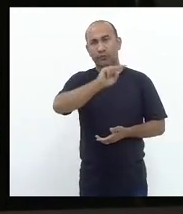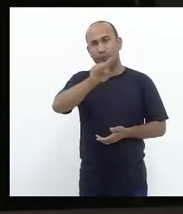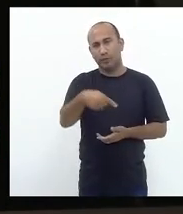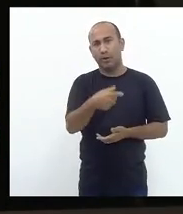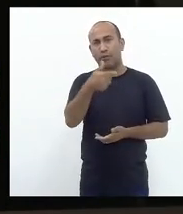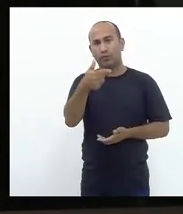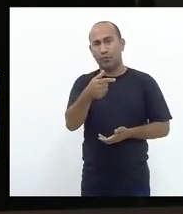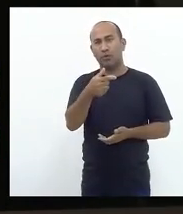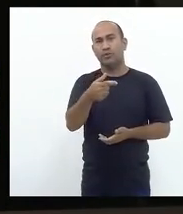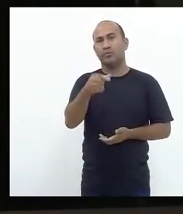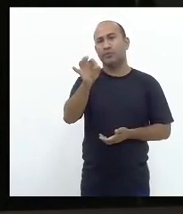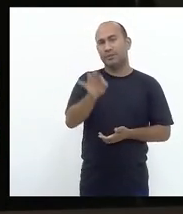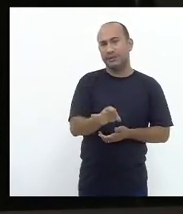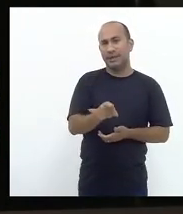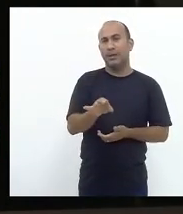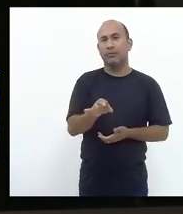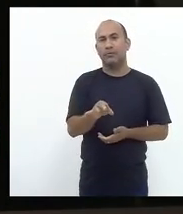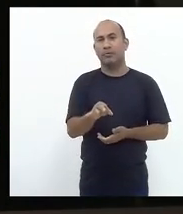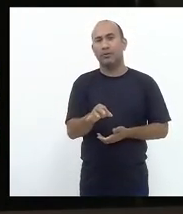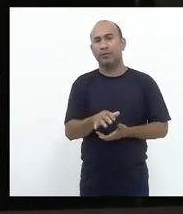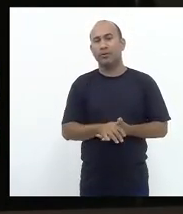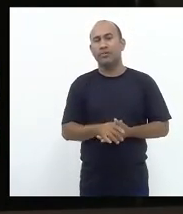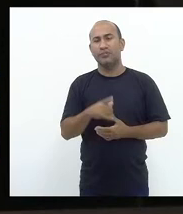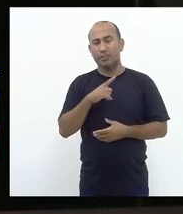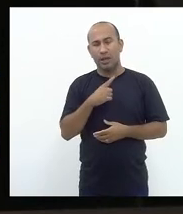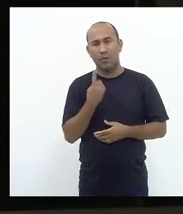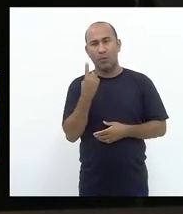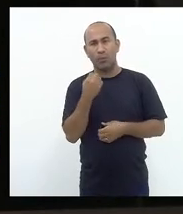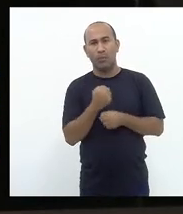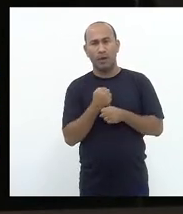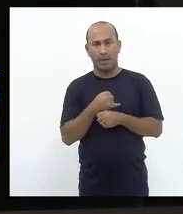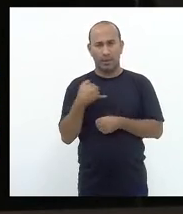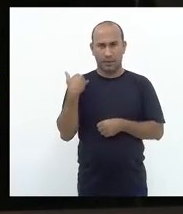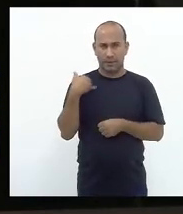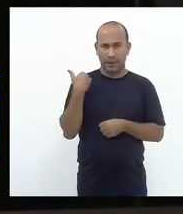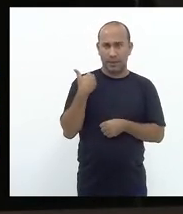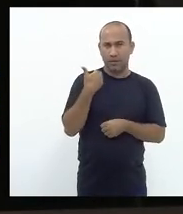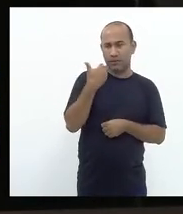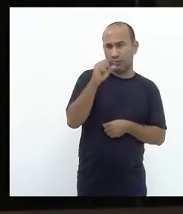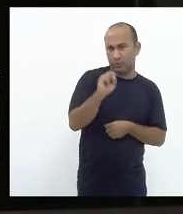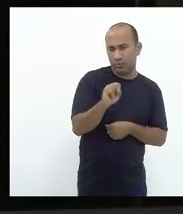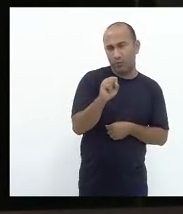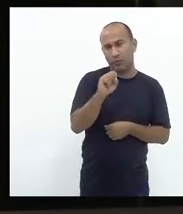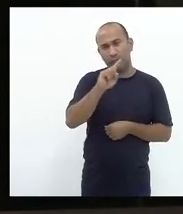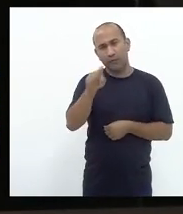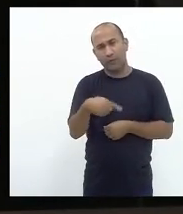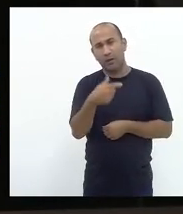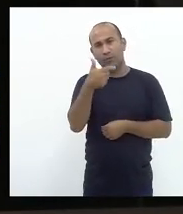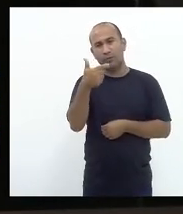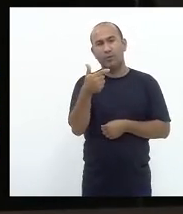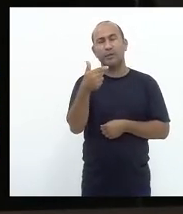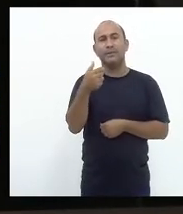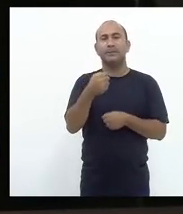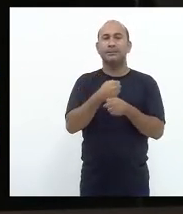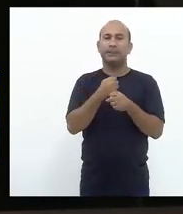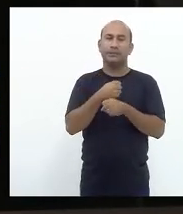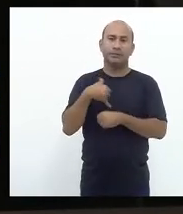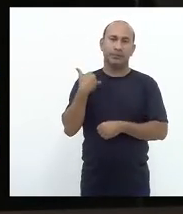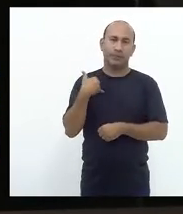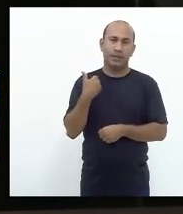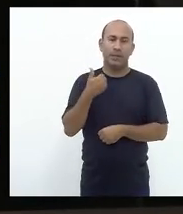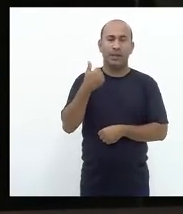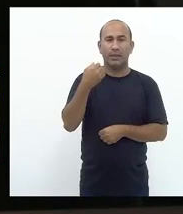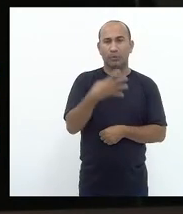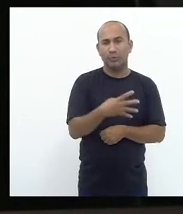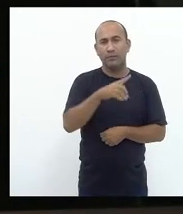da pandemia do Rio tinha um ano de idade, 18,2 anos de idade, 14,5,